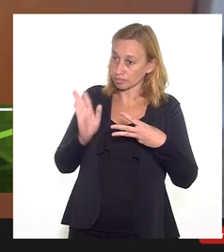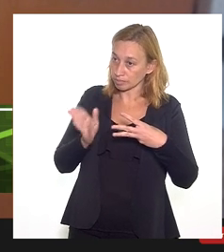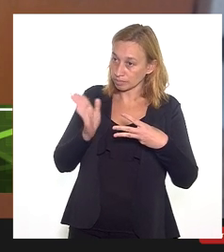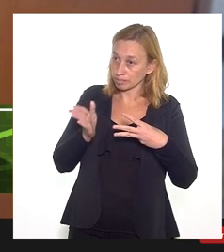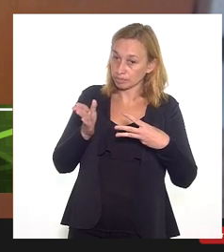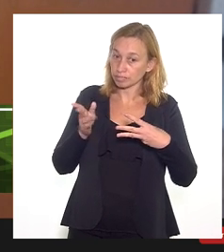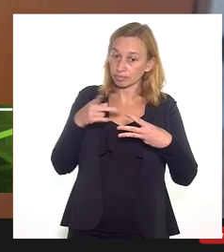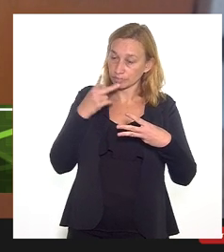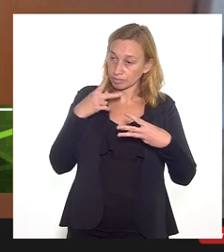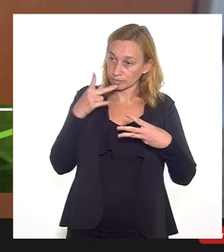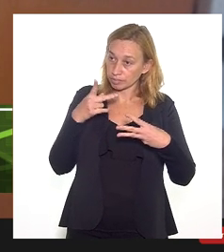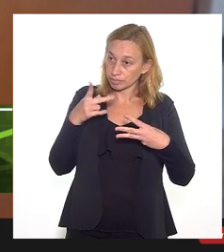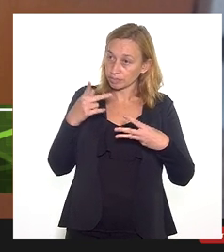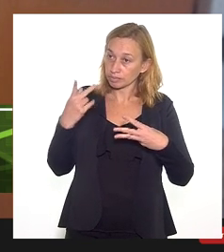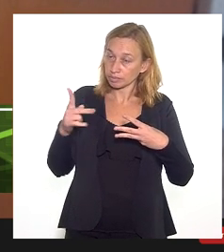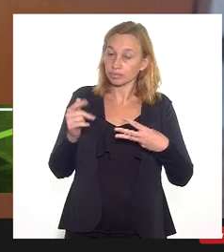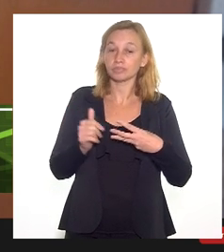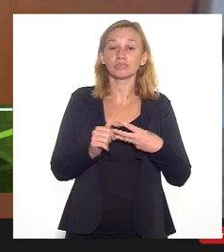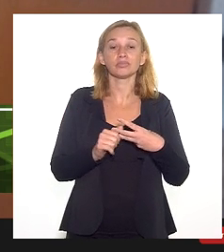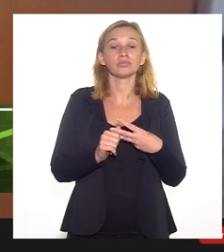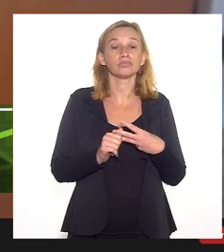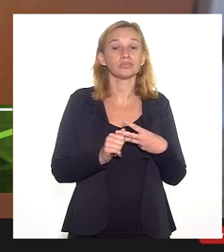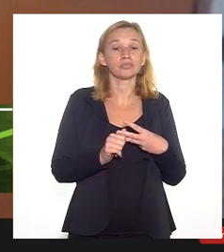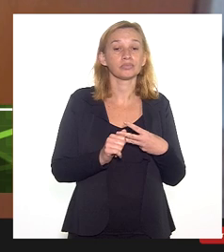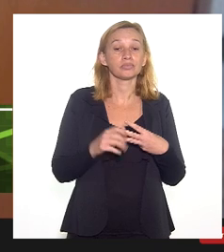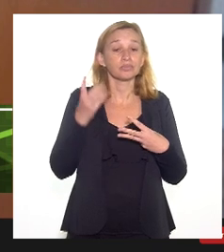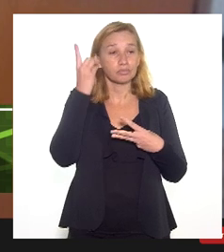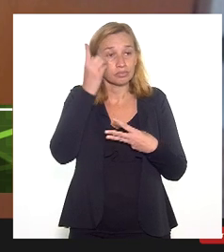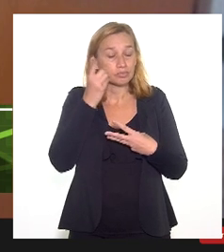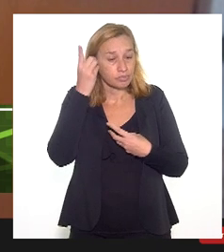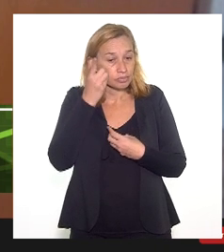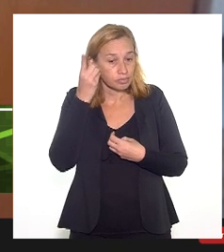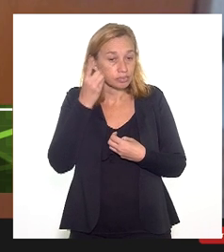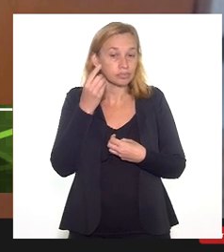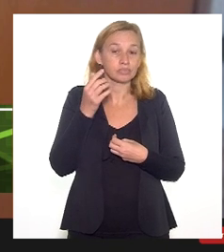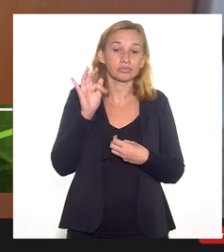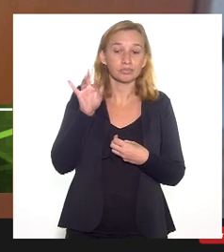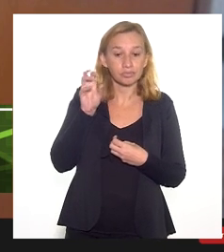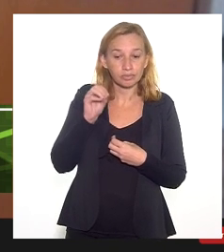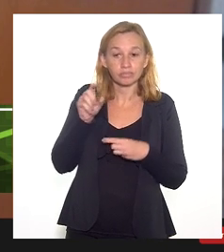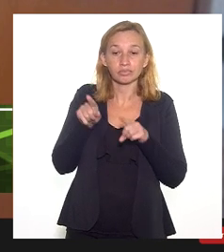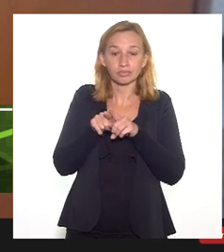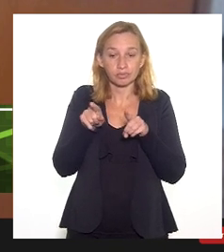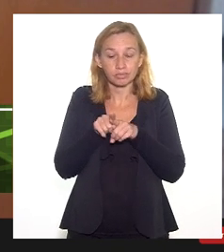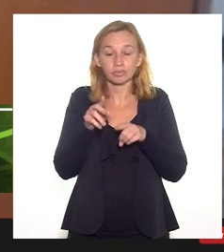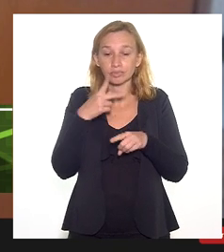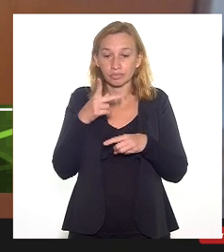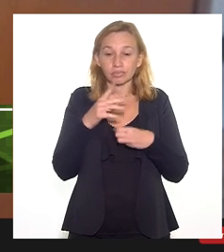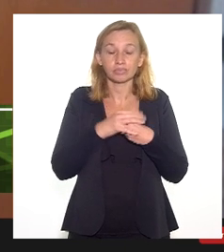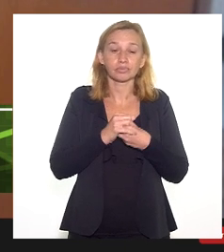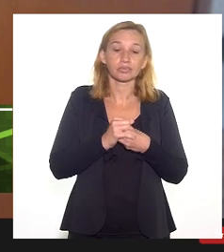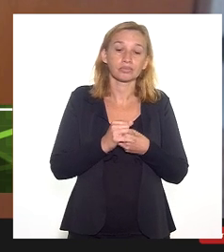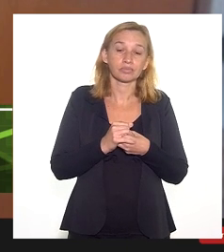colocou na sua fala introdutória, que o deputado Flávio Serafini também tocou,